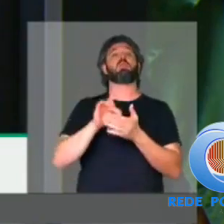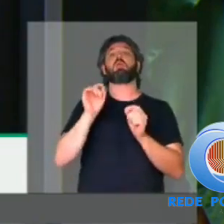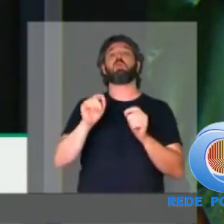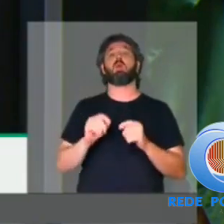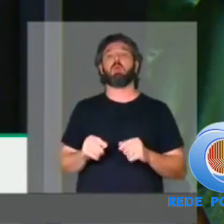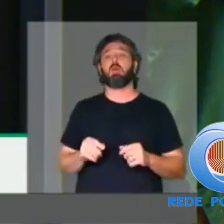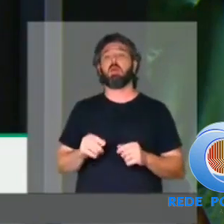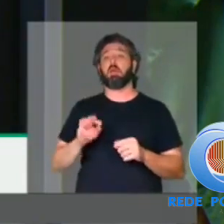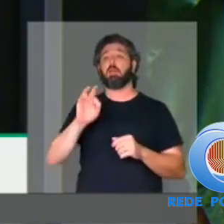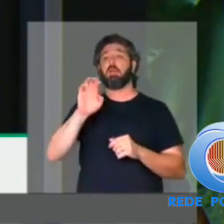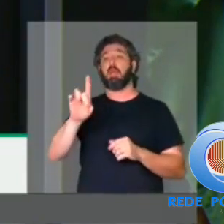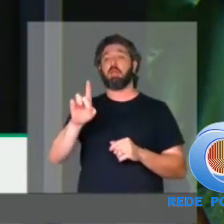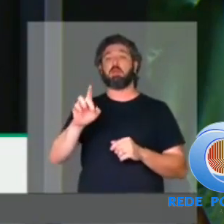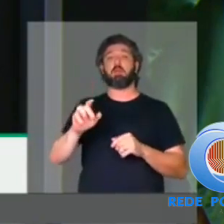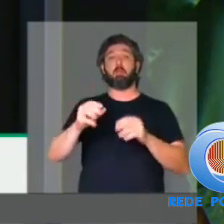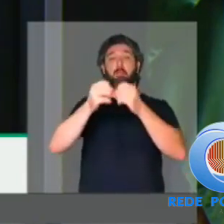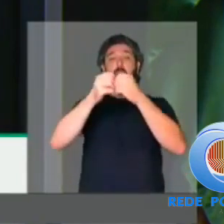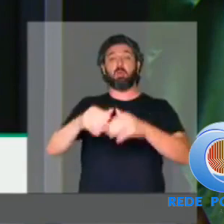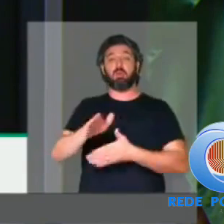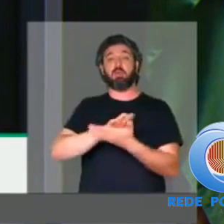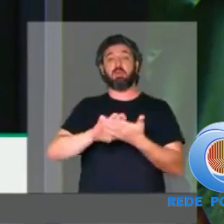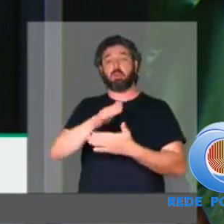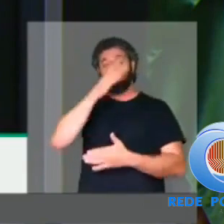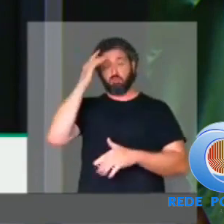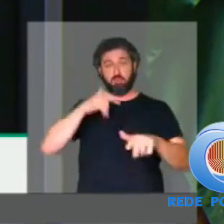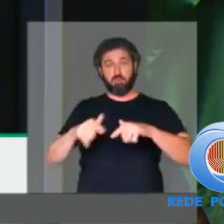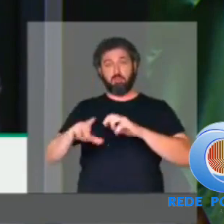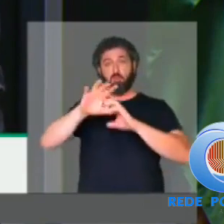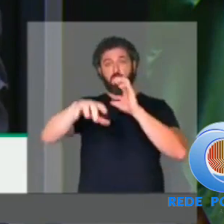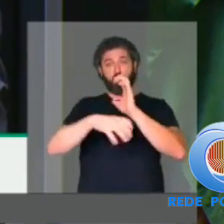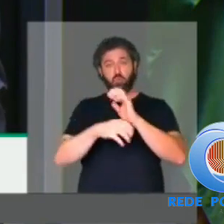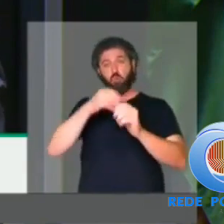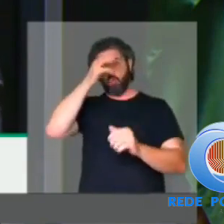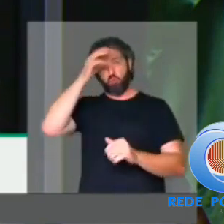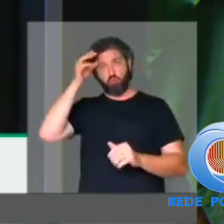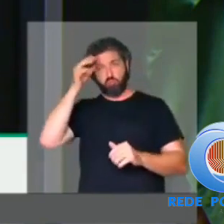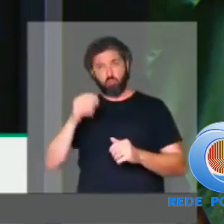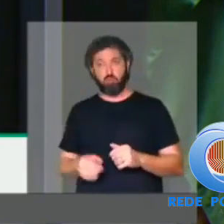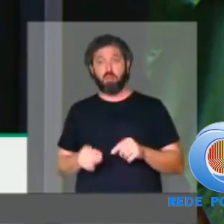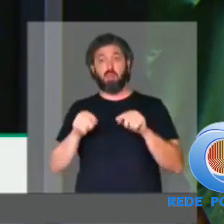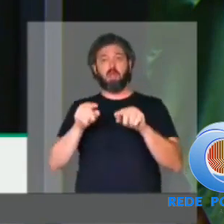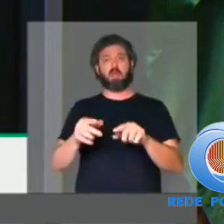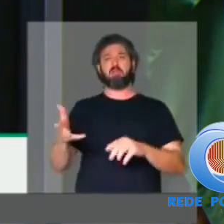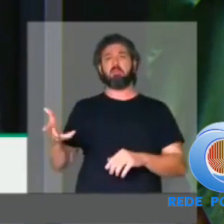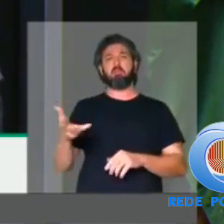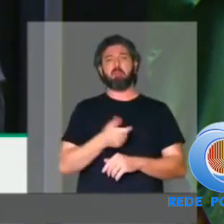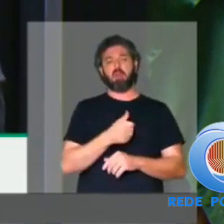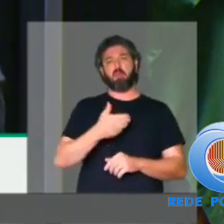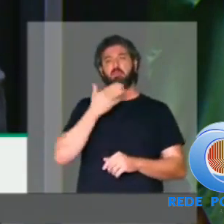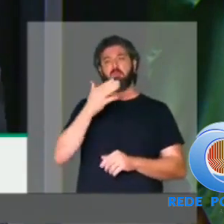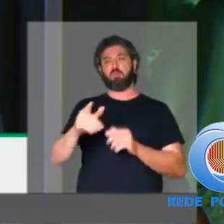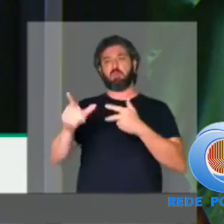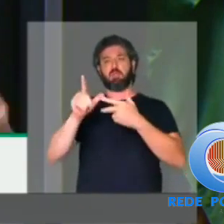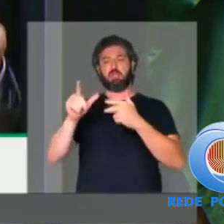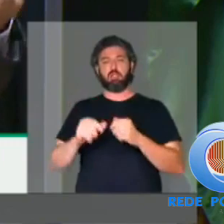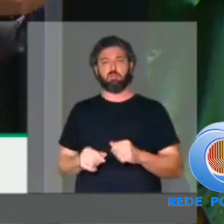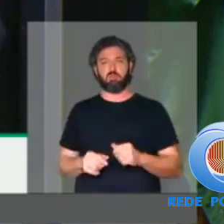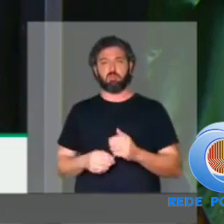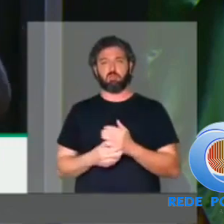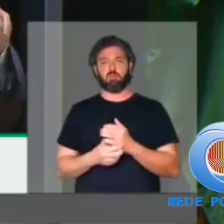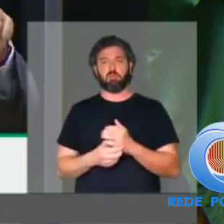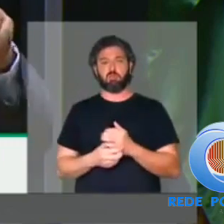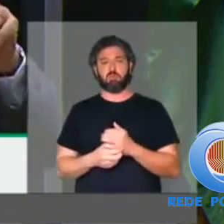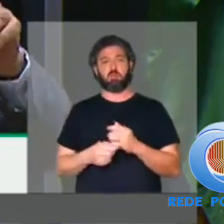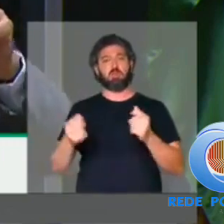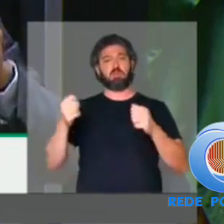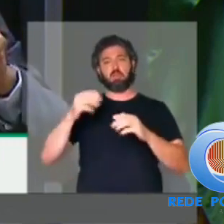Fábio Tradi, prejuízos ao trabalhador, ao meio ambiente e ao consumidor. É excelente peça legislativa, da